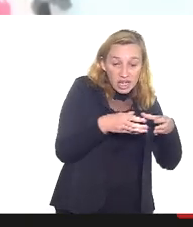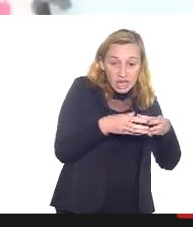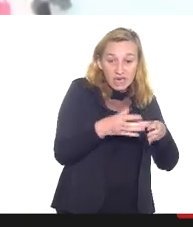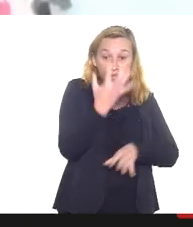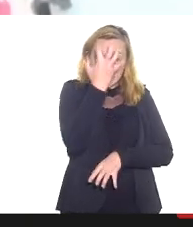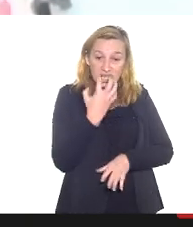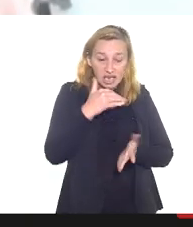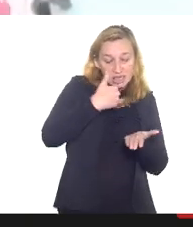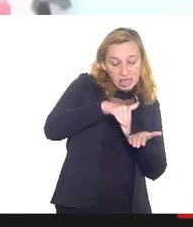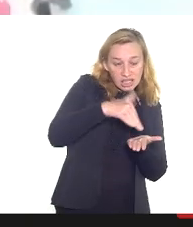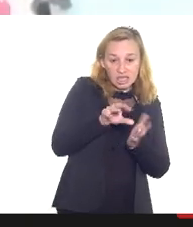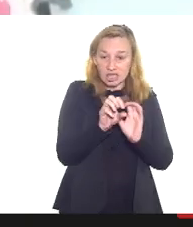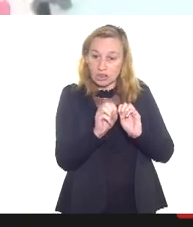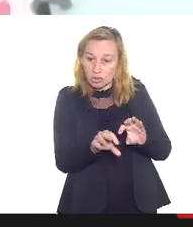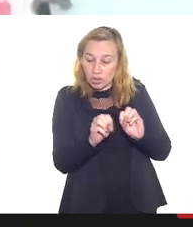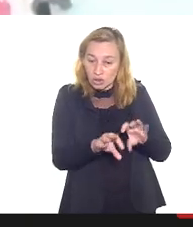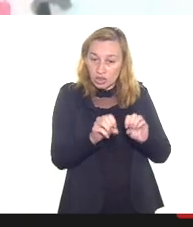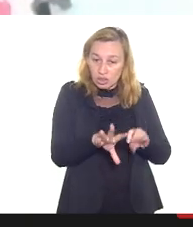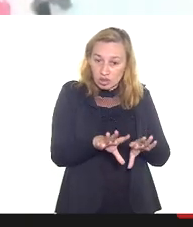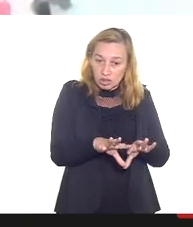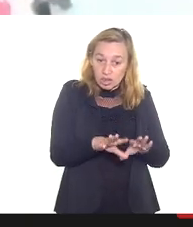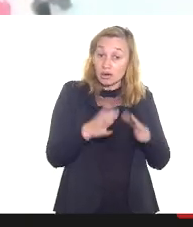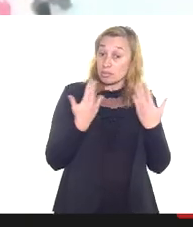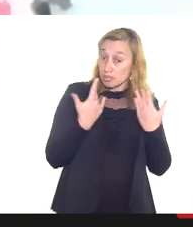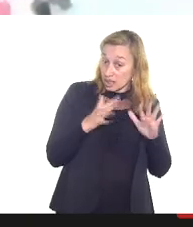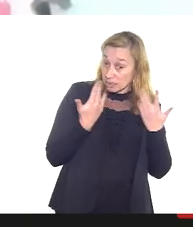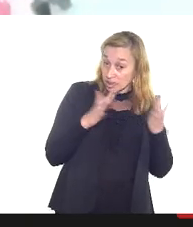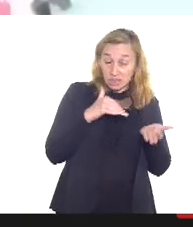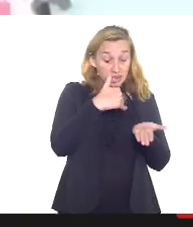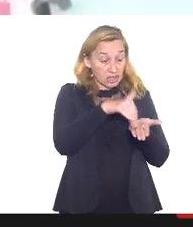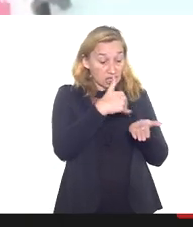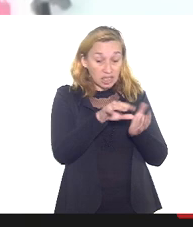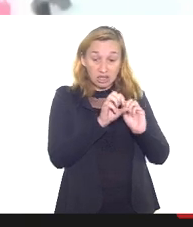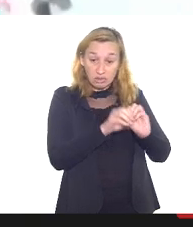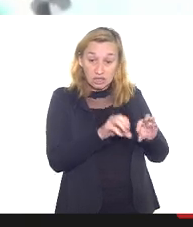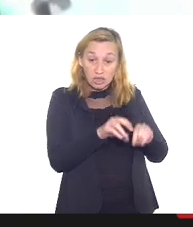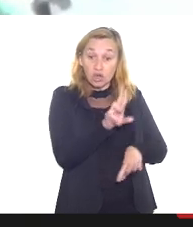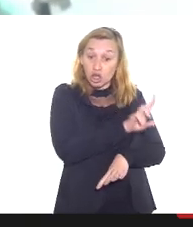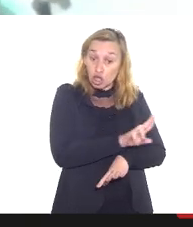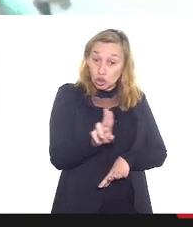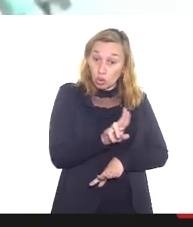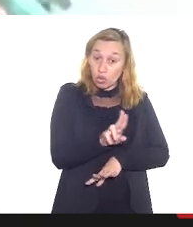Secretaria de Educação. Cumprimento a Secretaria de Educação em nome